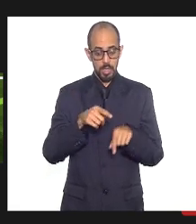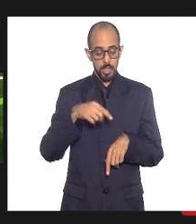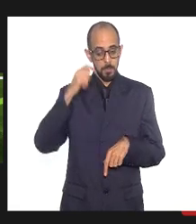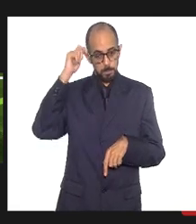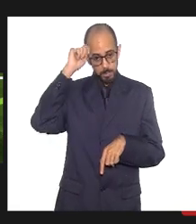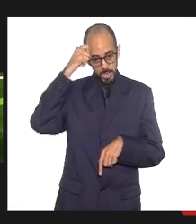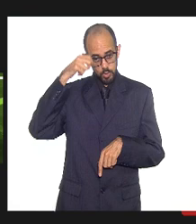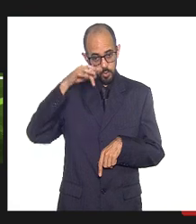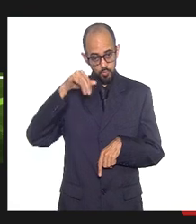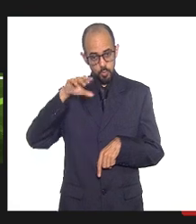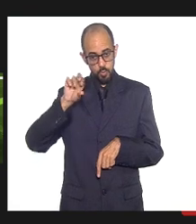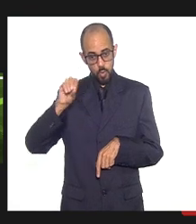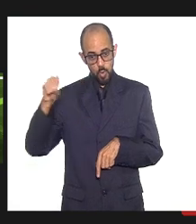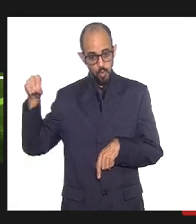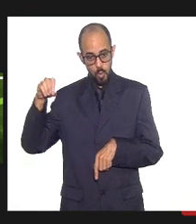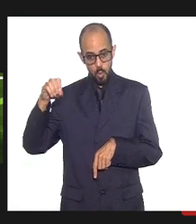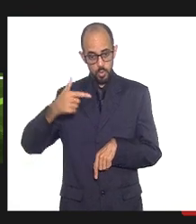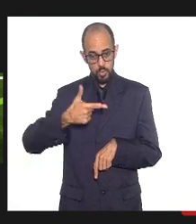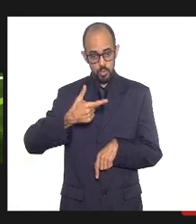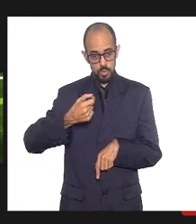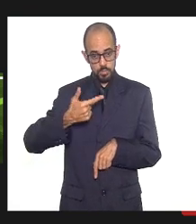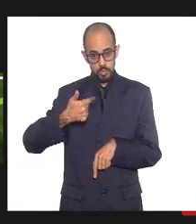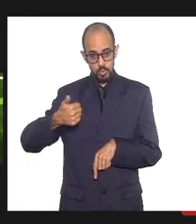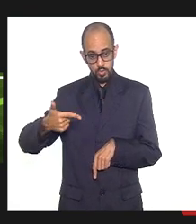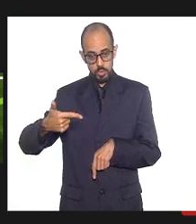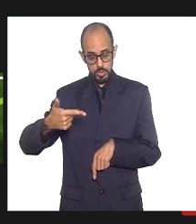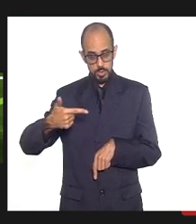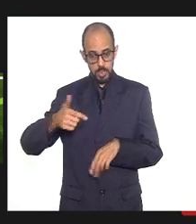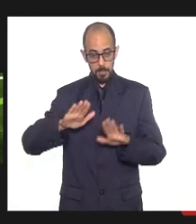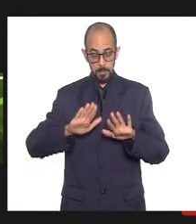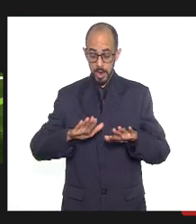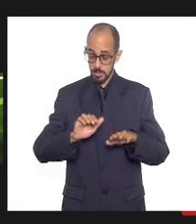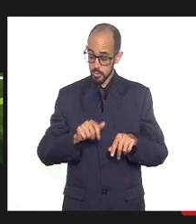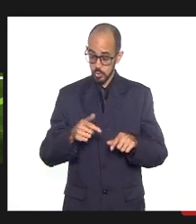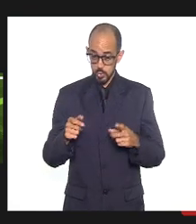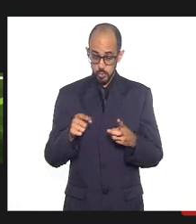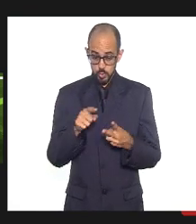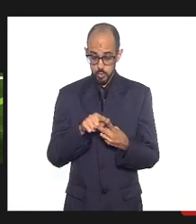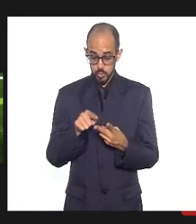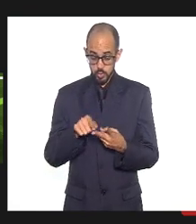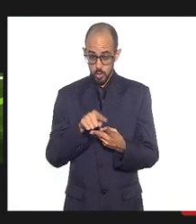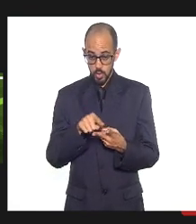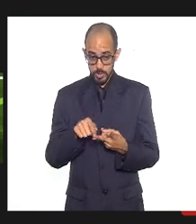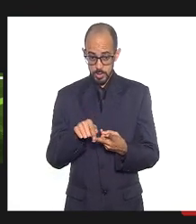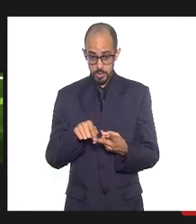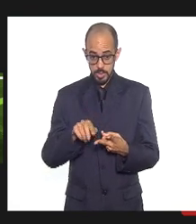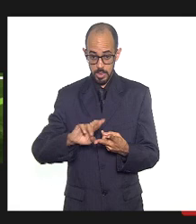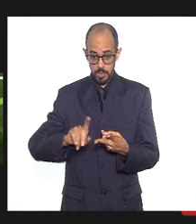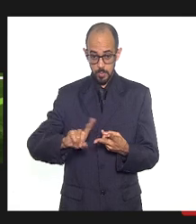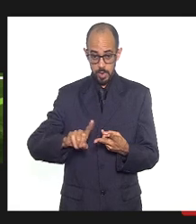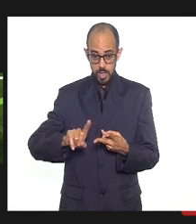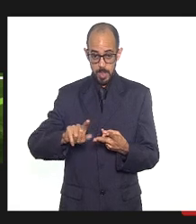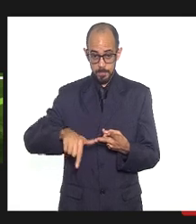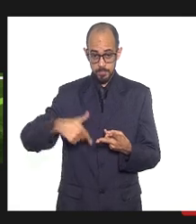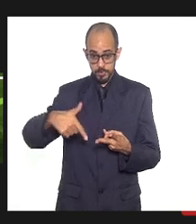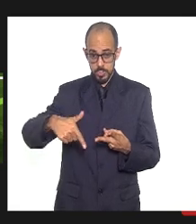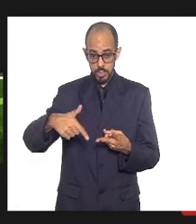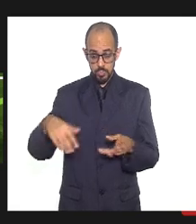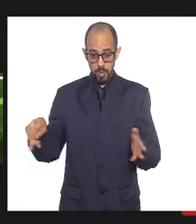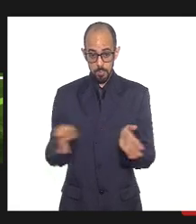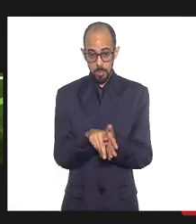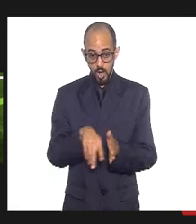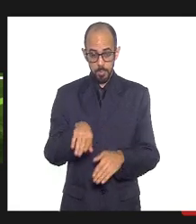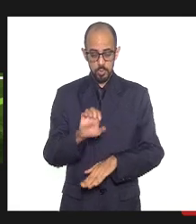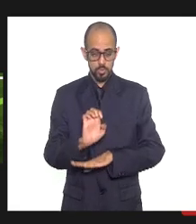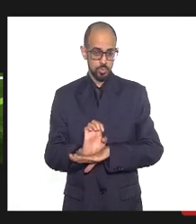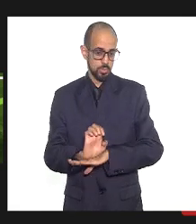2012. Porém, nenhum desses dois casos foi uma iniciativa própria do governo do estado,